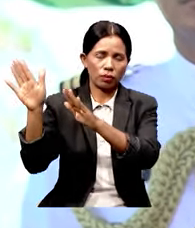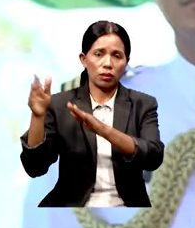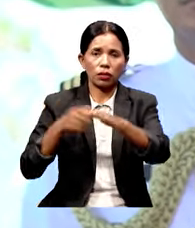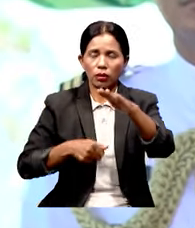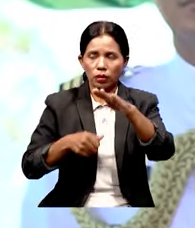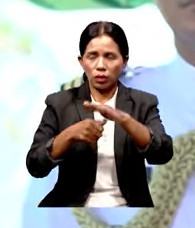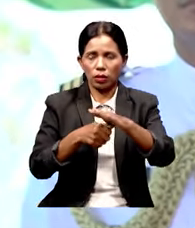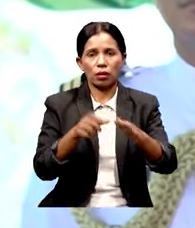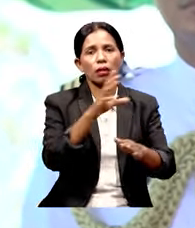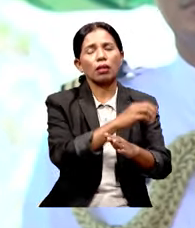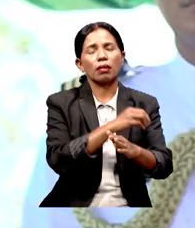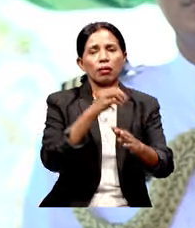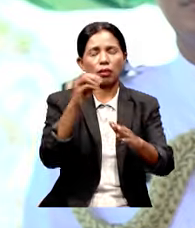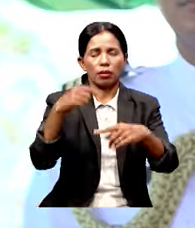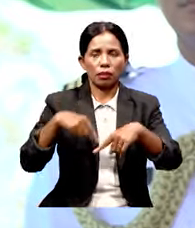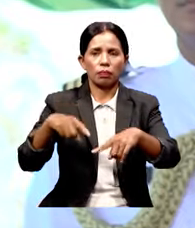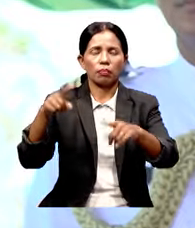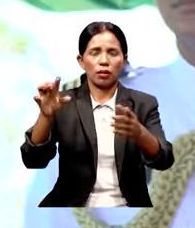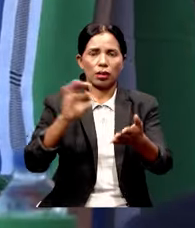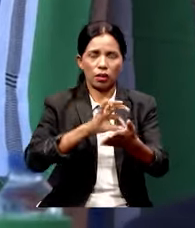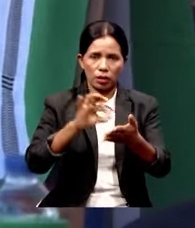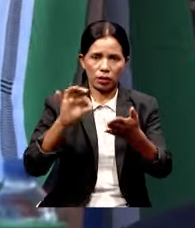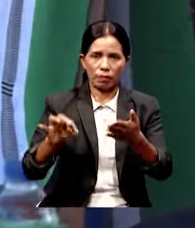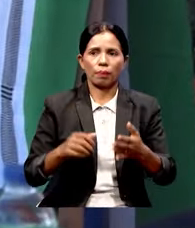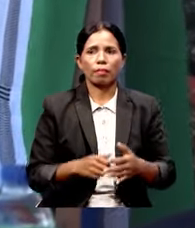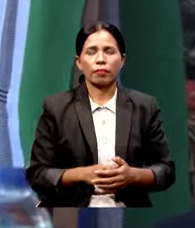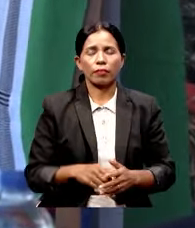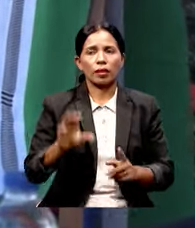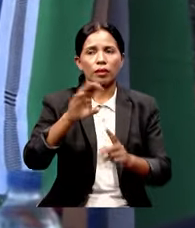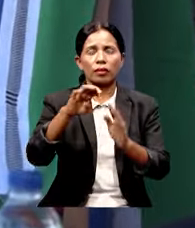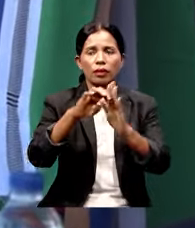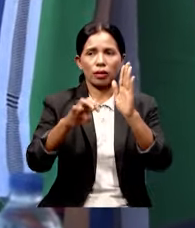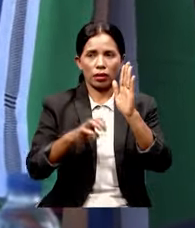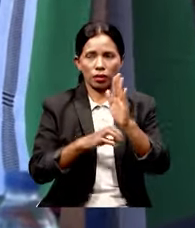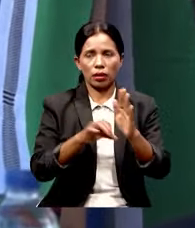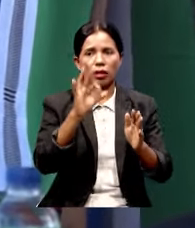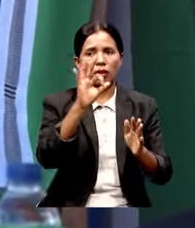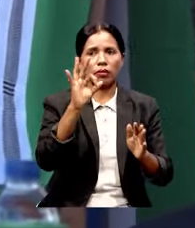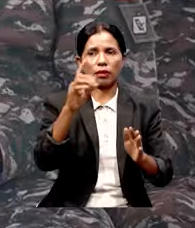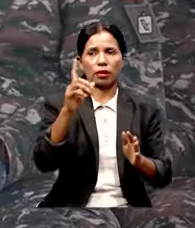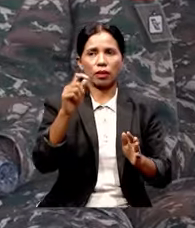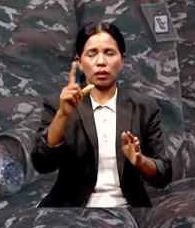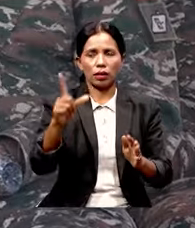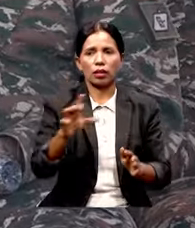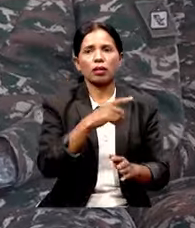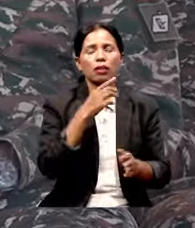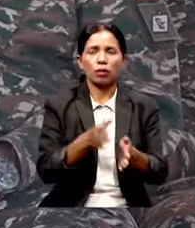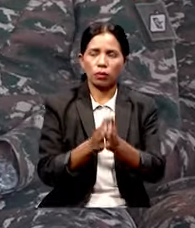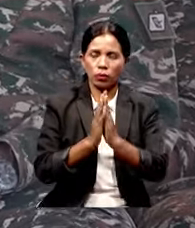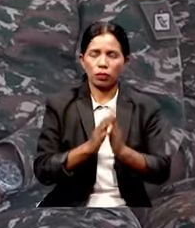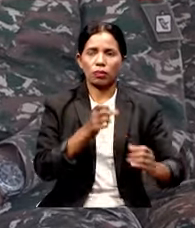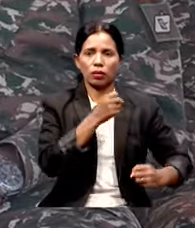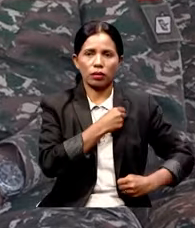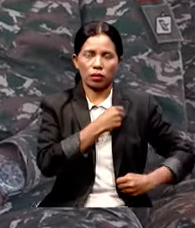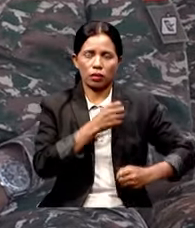estrutura coletiva da resistência. Chefe Estado Maior General FFDTLI, Tenente General Falu Ratelaik, o Subamilitar